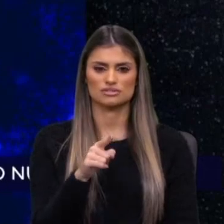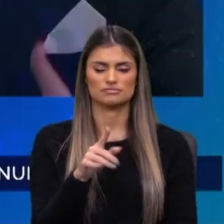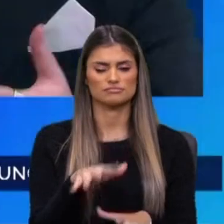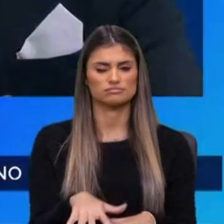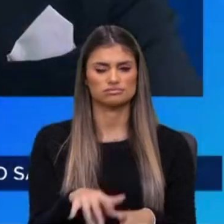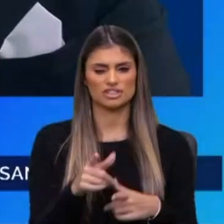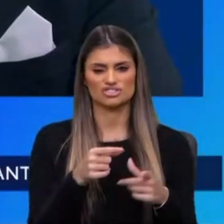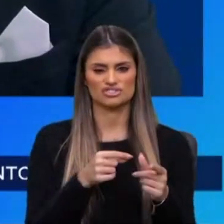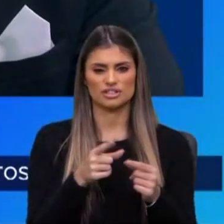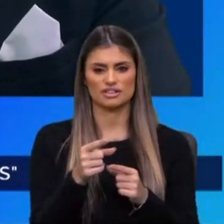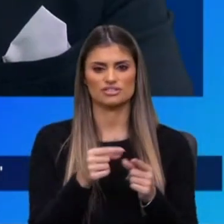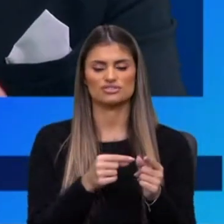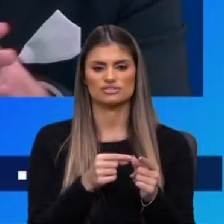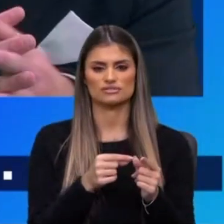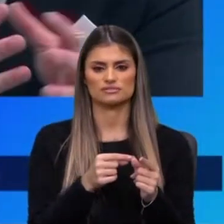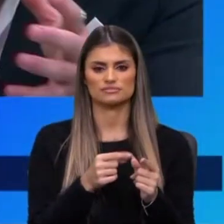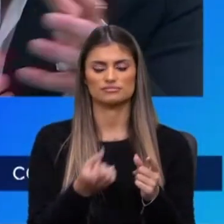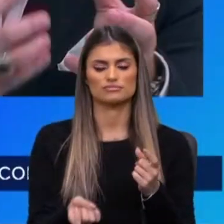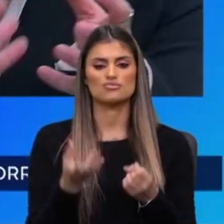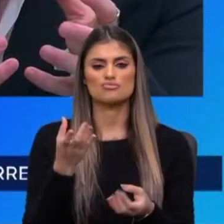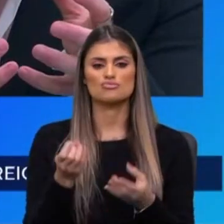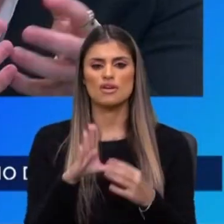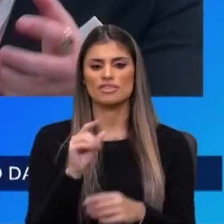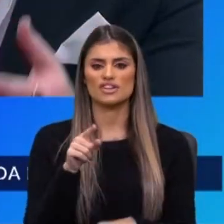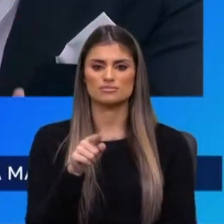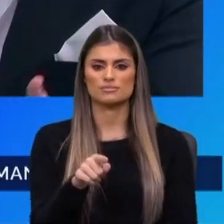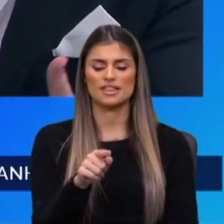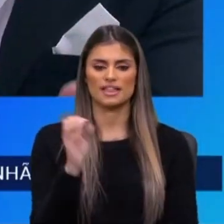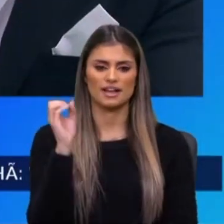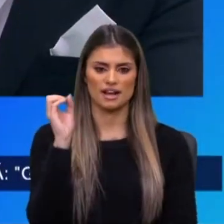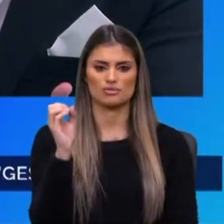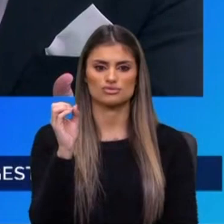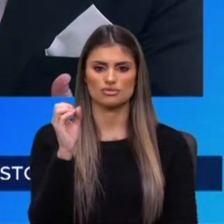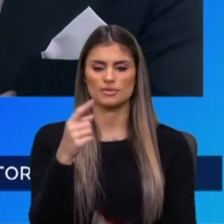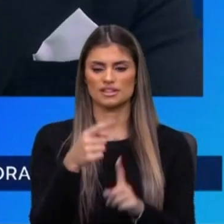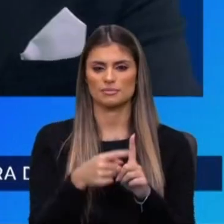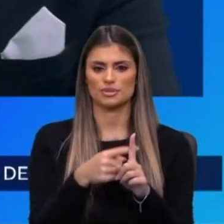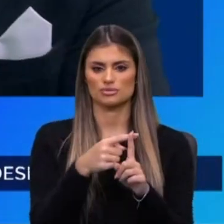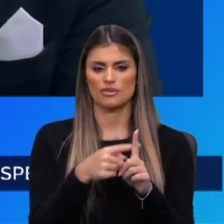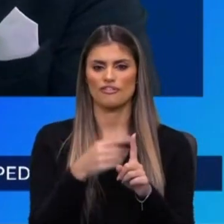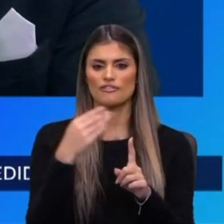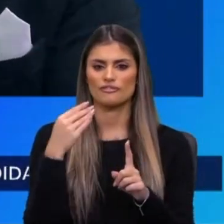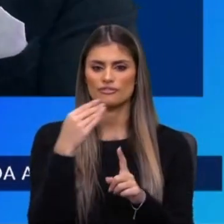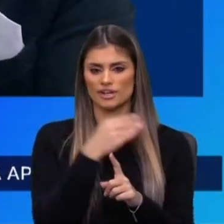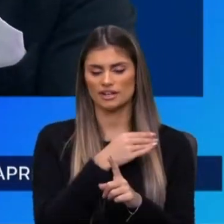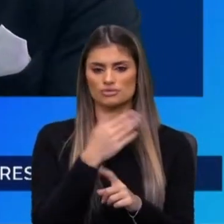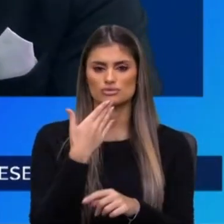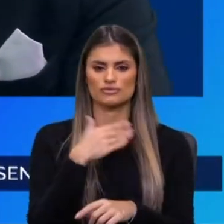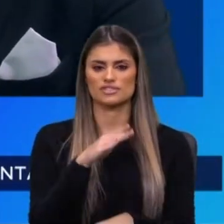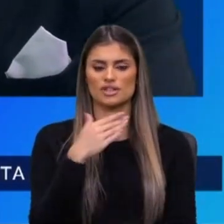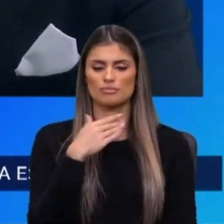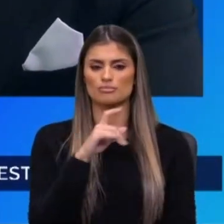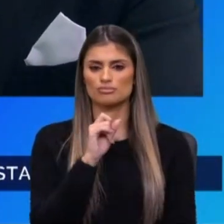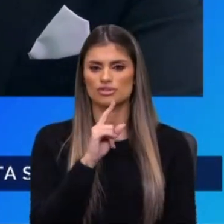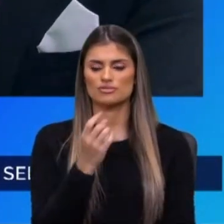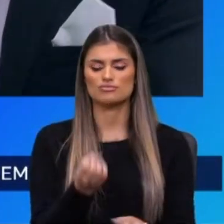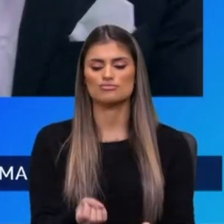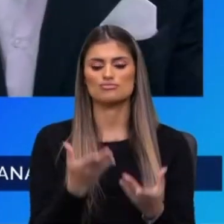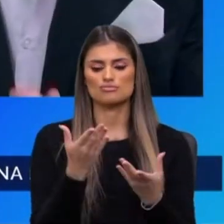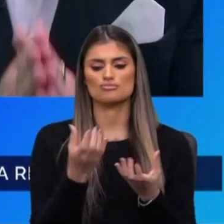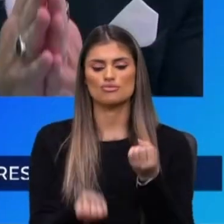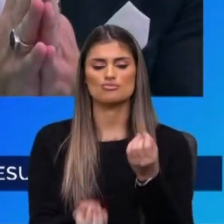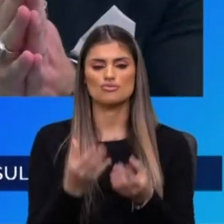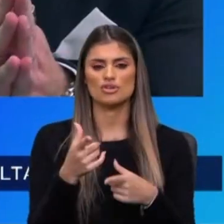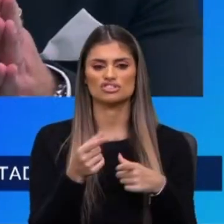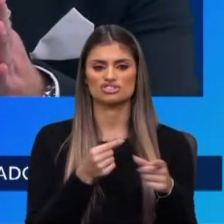das estrelas, o nascimento e a evolução das estrelas, 10 mil graus é uma temperatura fria suficiente para poder dar origem às estrelas.